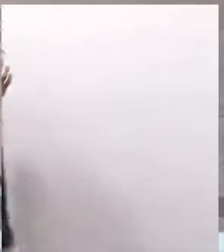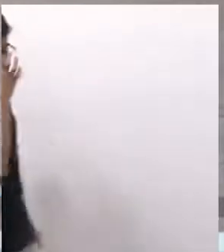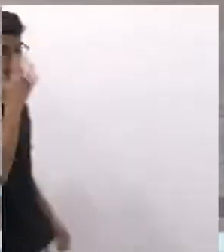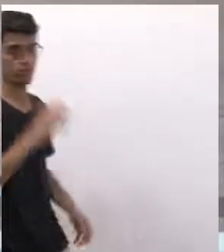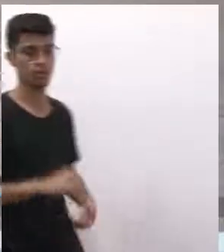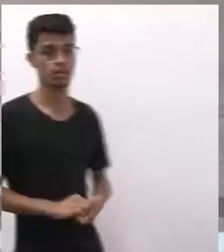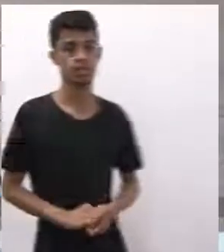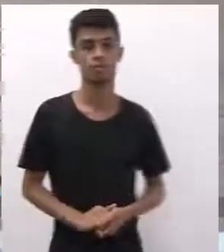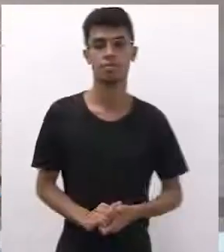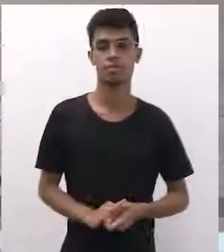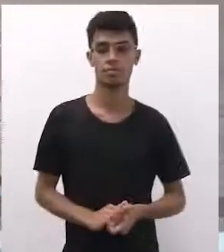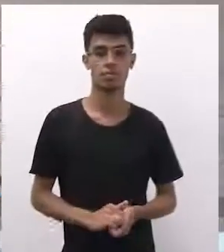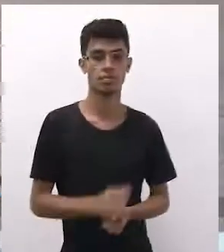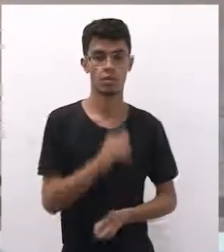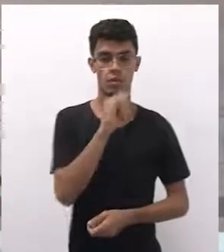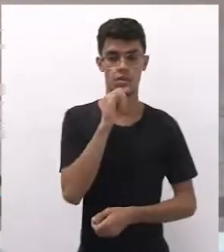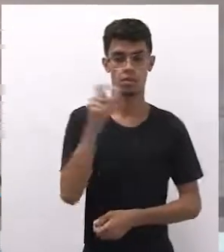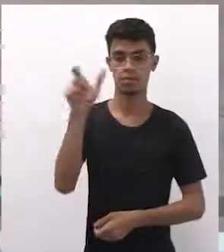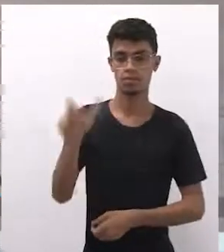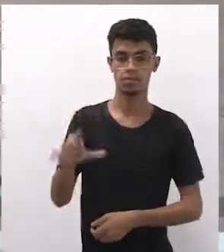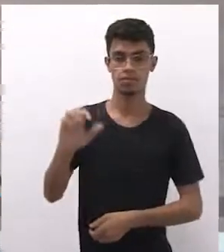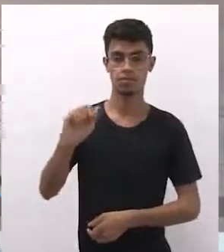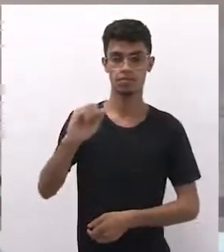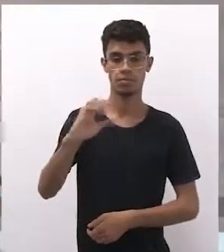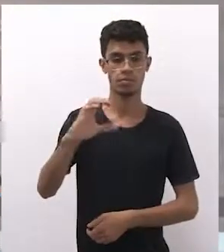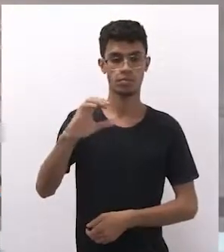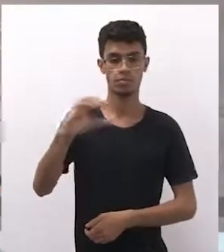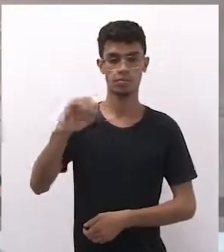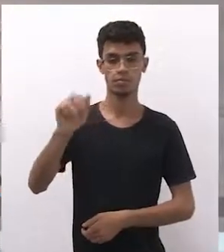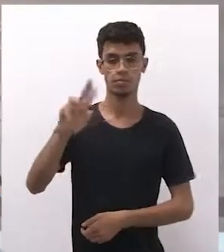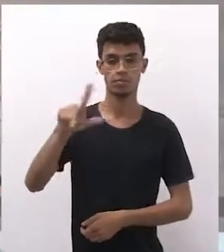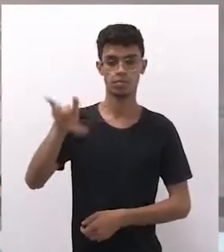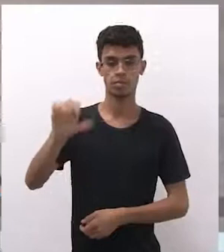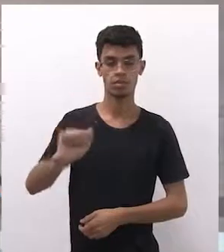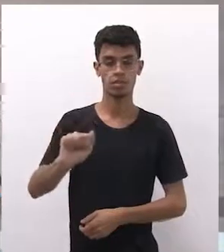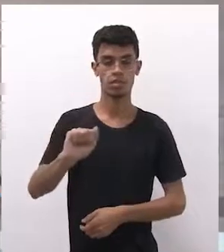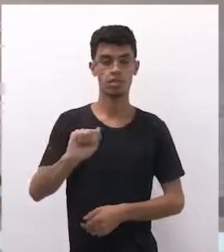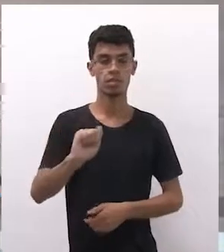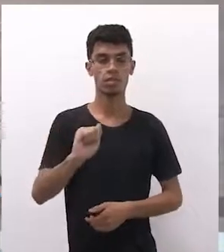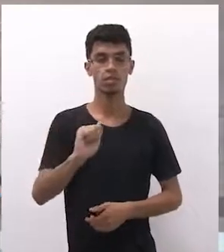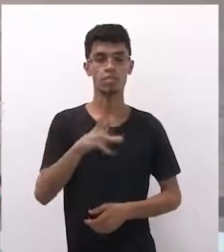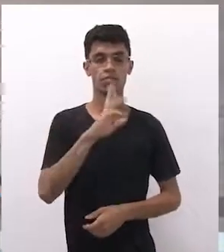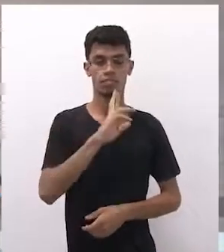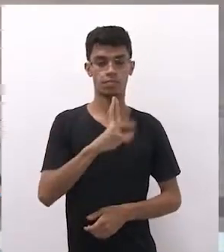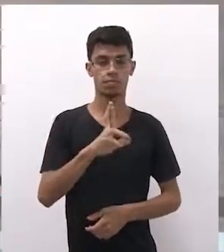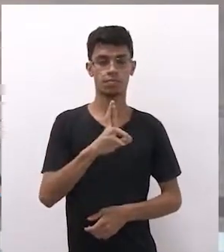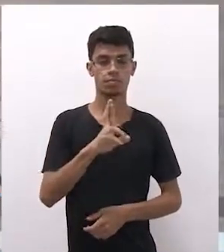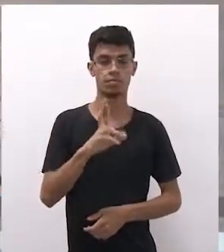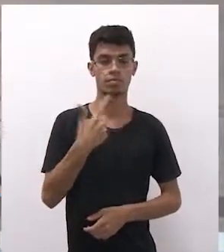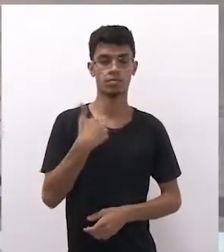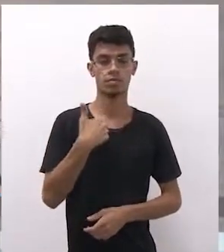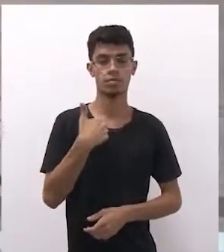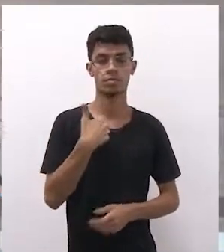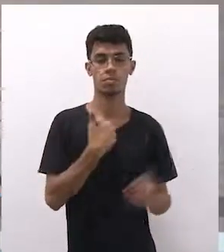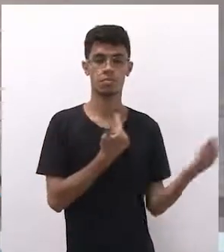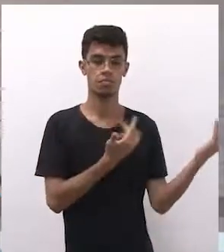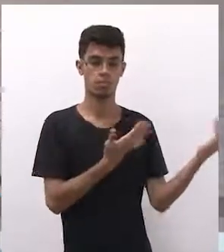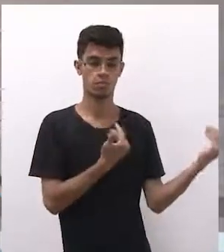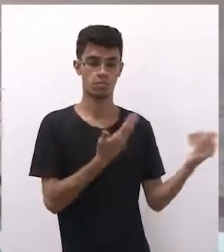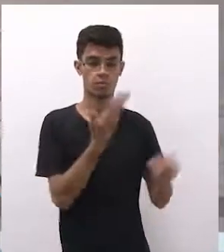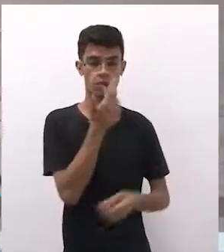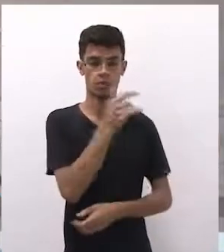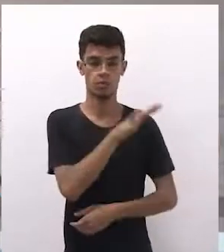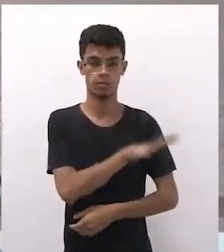infância trouxe toda essa problematização da resposta que o Estado está dando para esses adolescentes